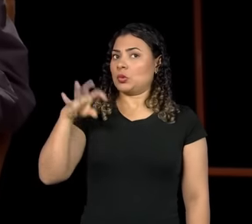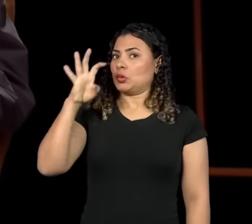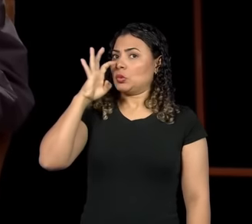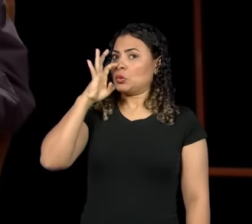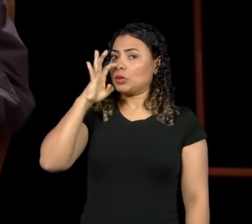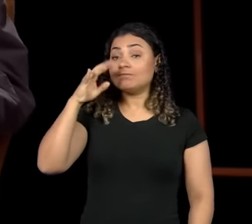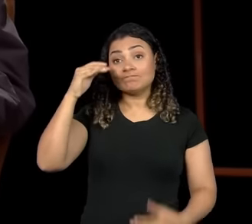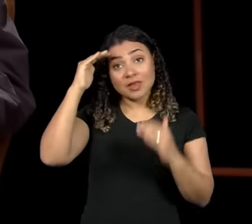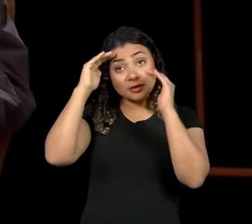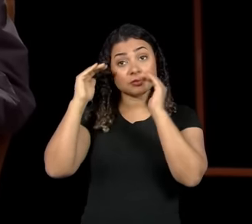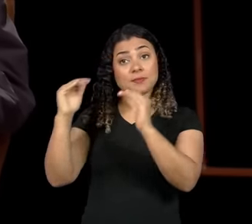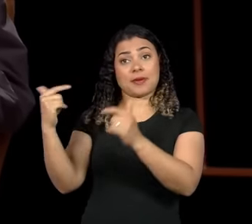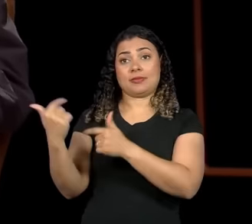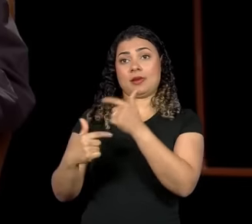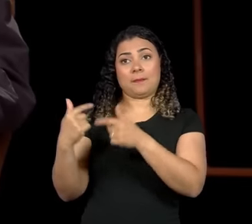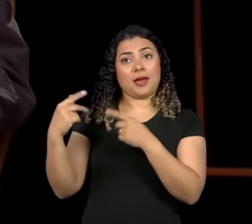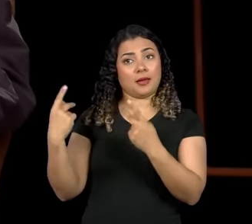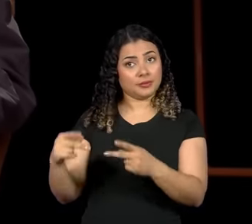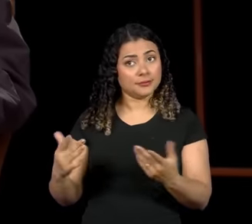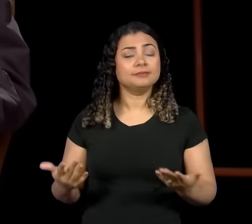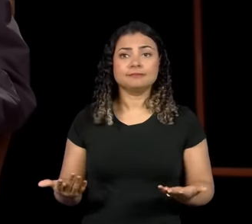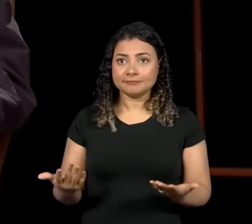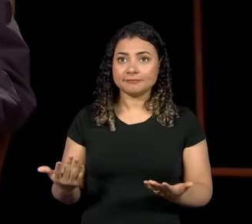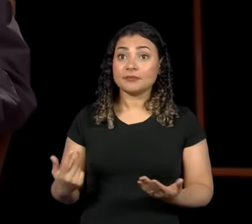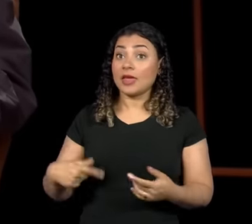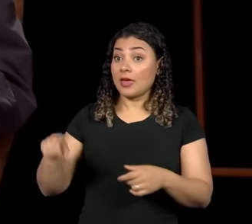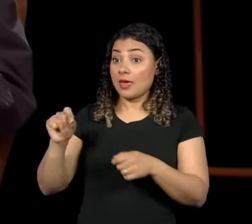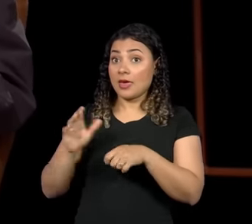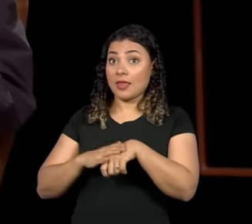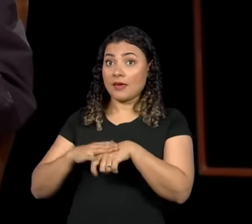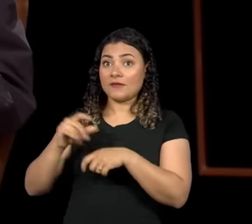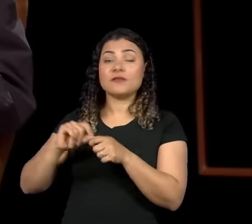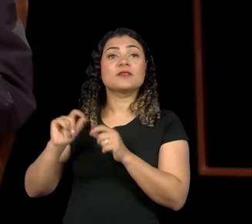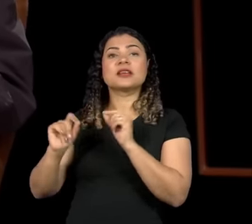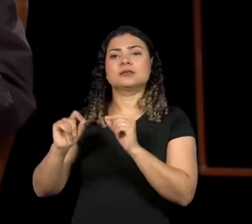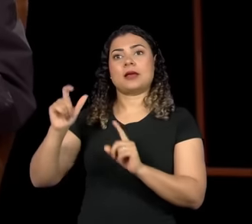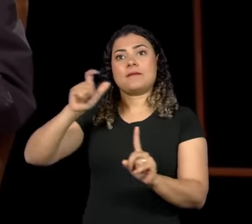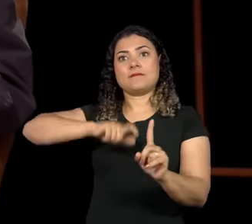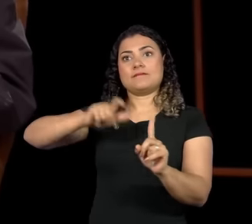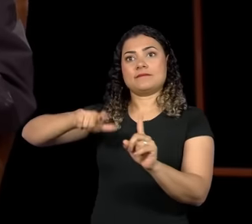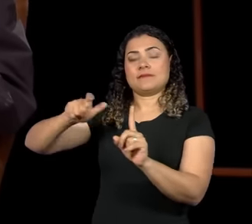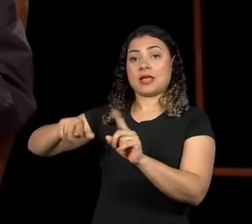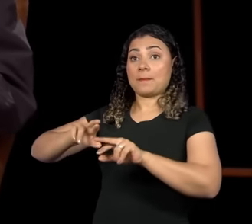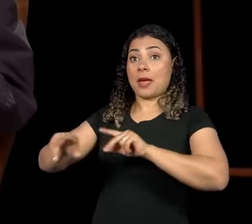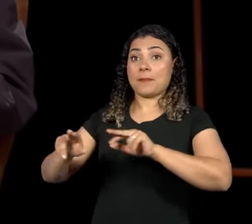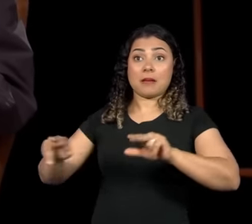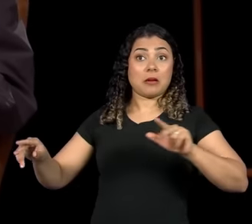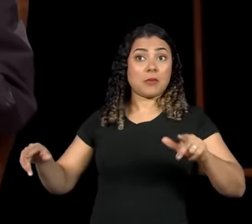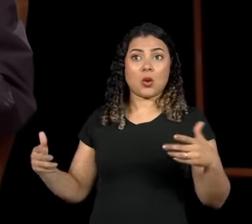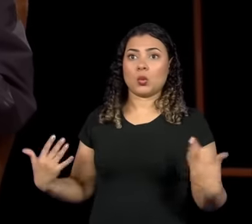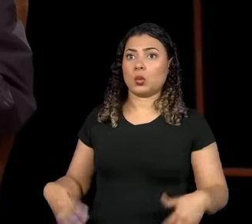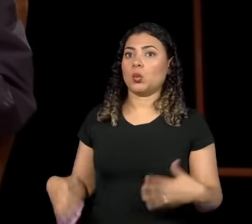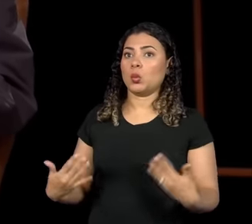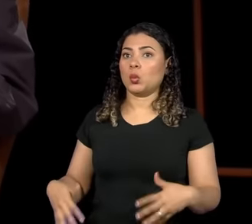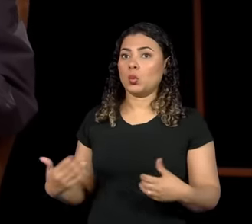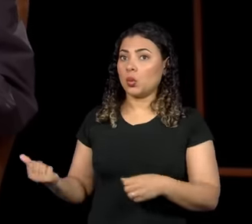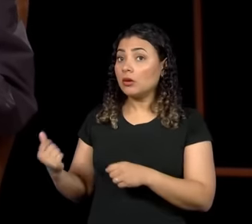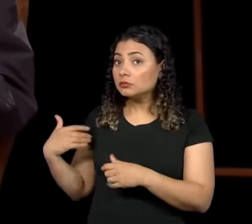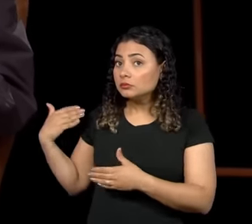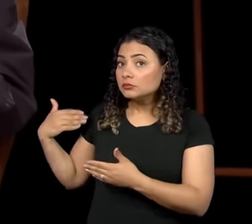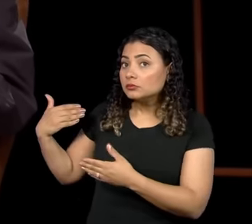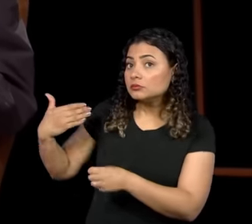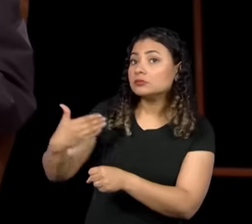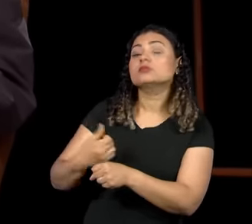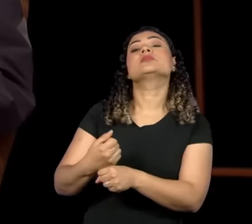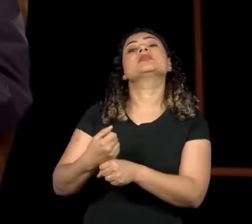profundo respeito pelo trabalho dela. Ela fez papéis tão diferentes, tão variados ao longo da